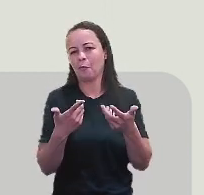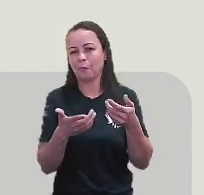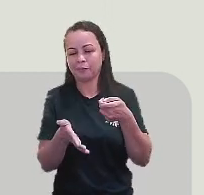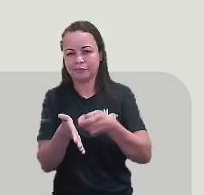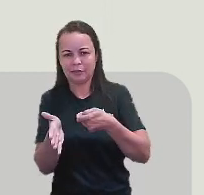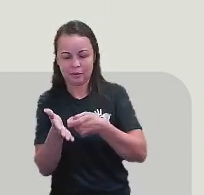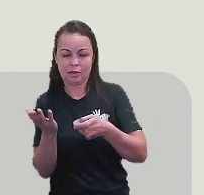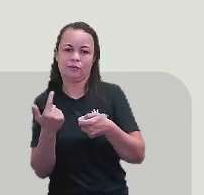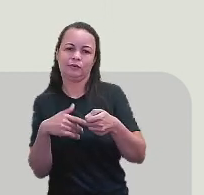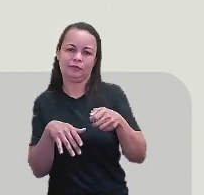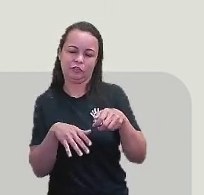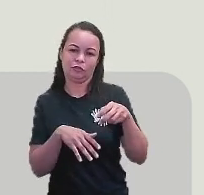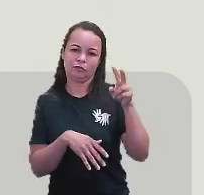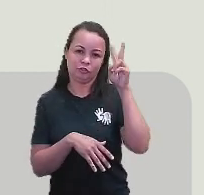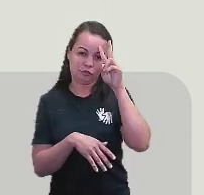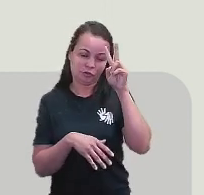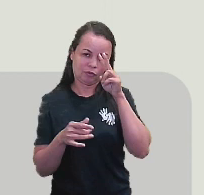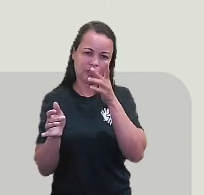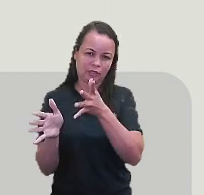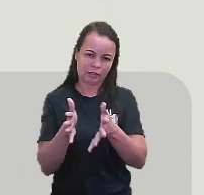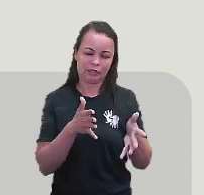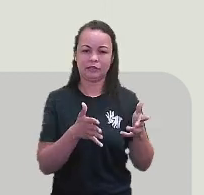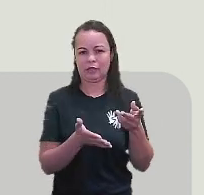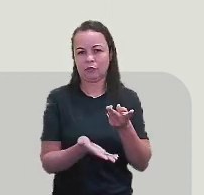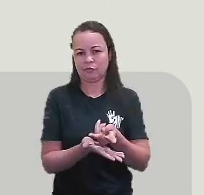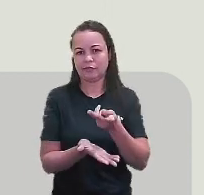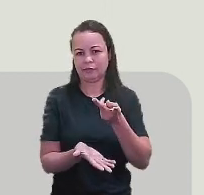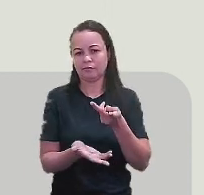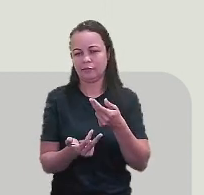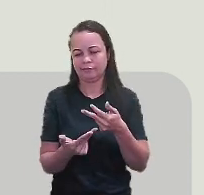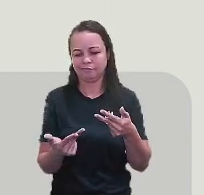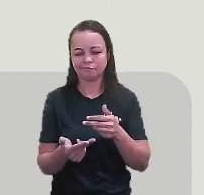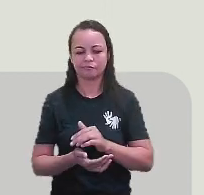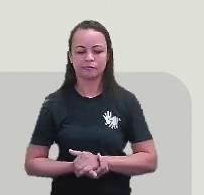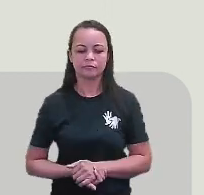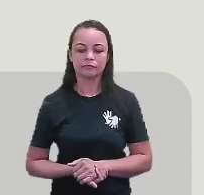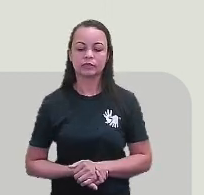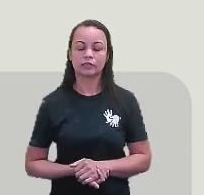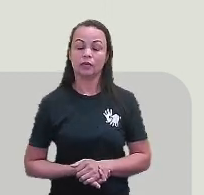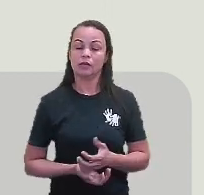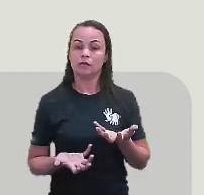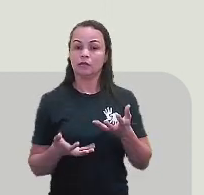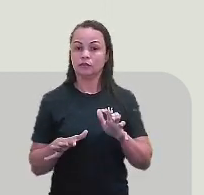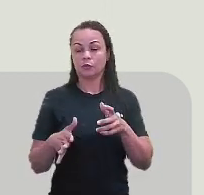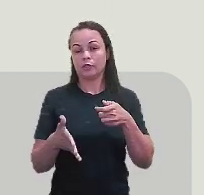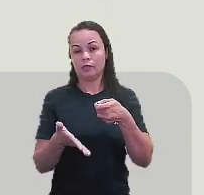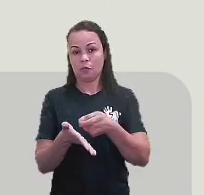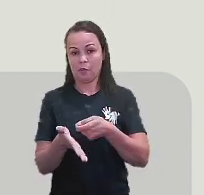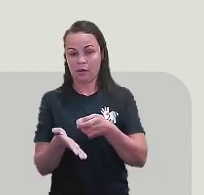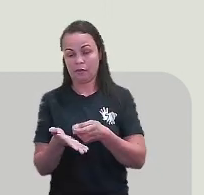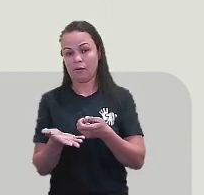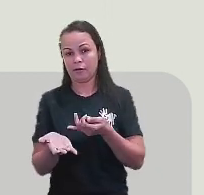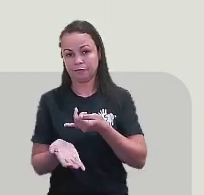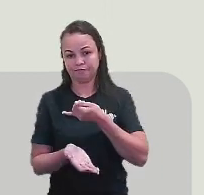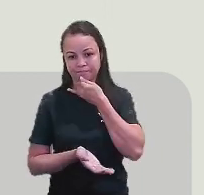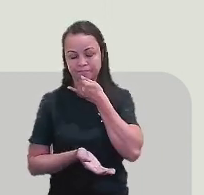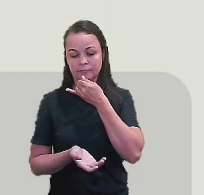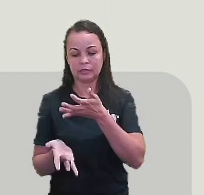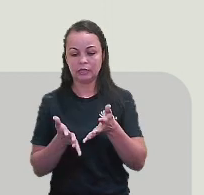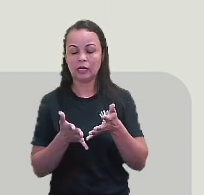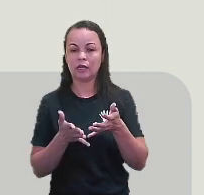mais história a gente aprende, mais vamos entender melhor os fatos que ocorreu. Então, não queriam pagar, infelizmente. Daí chegaram